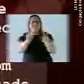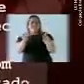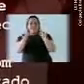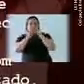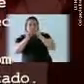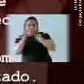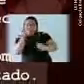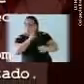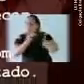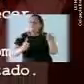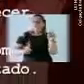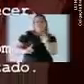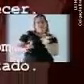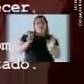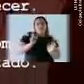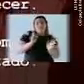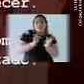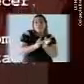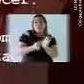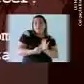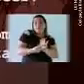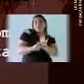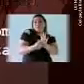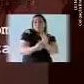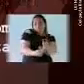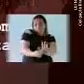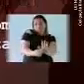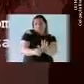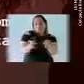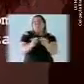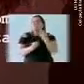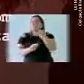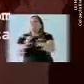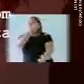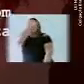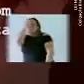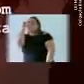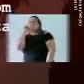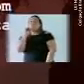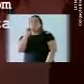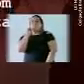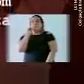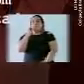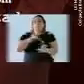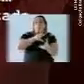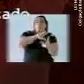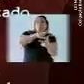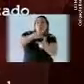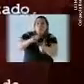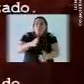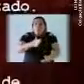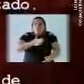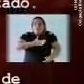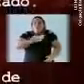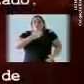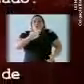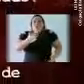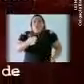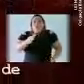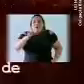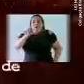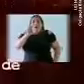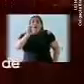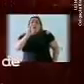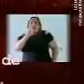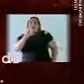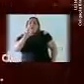manipulação, sem marquetagem, mostrando a realidade que eles querem fazer você esquecer. O mundo está assustado